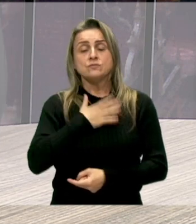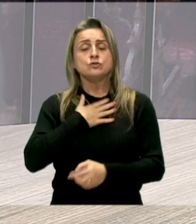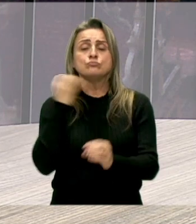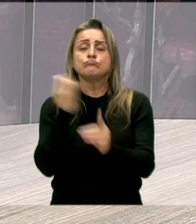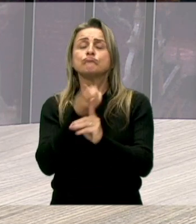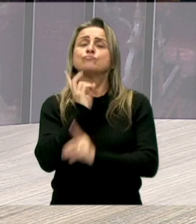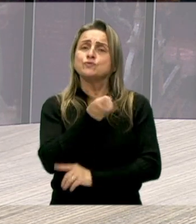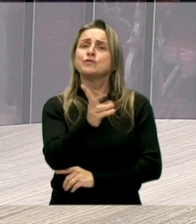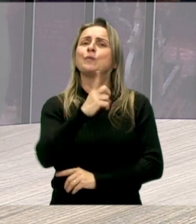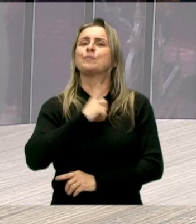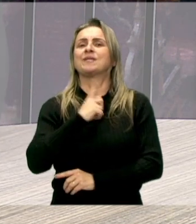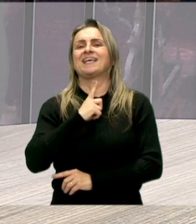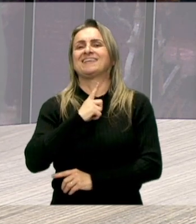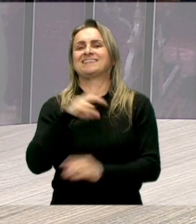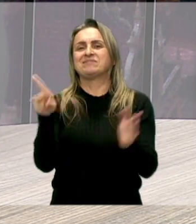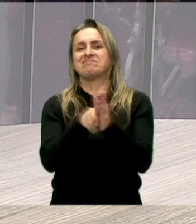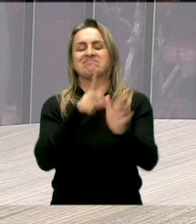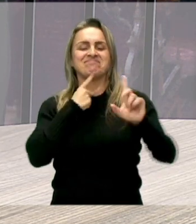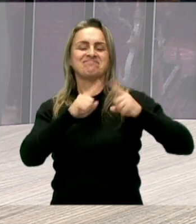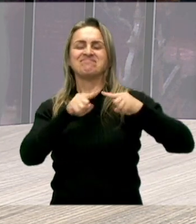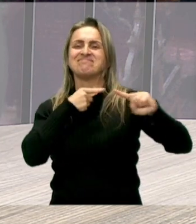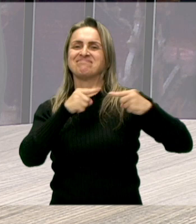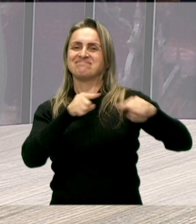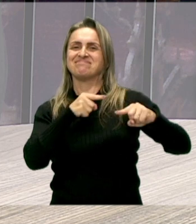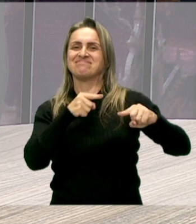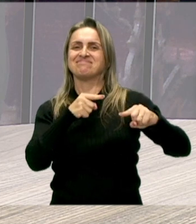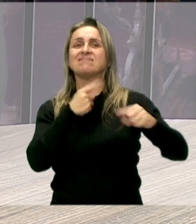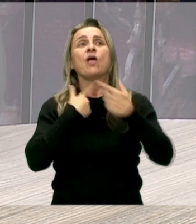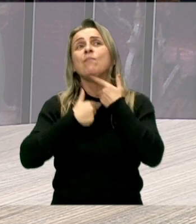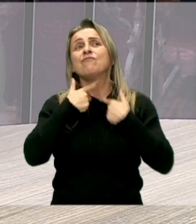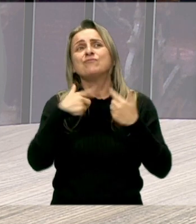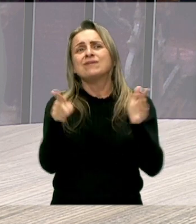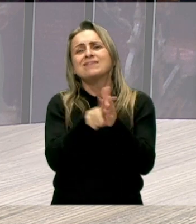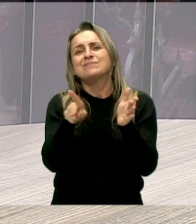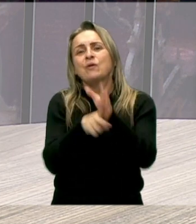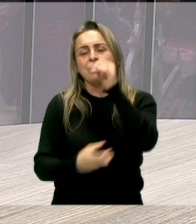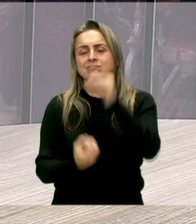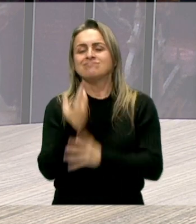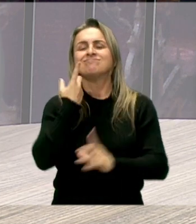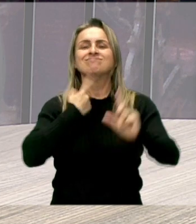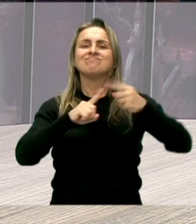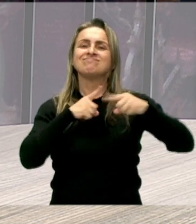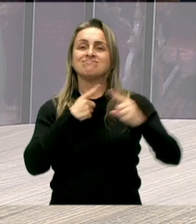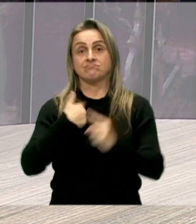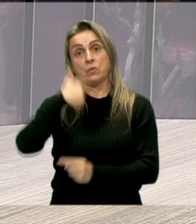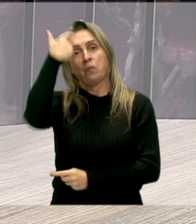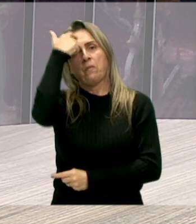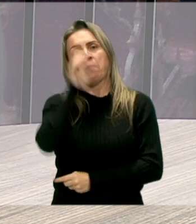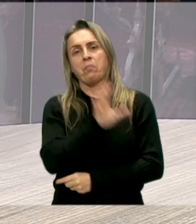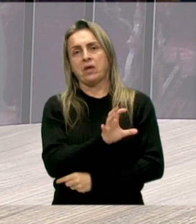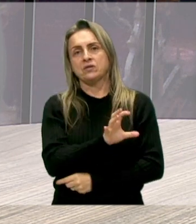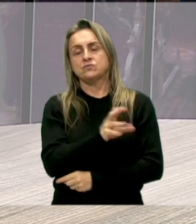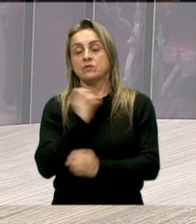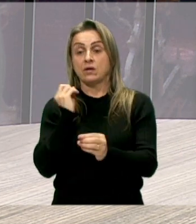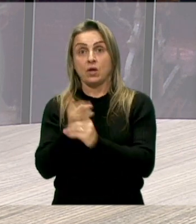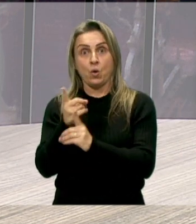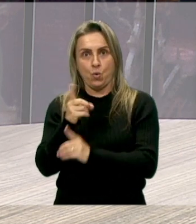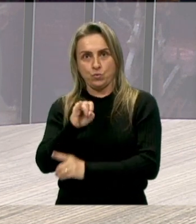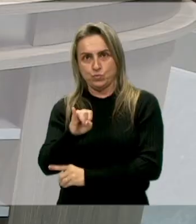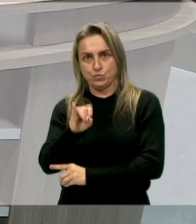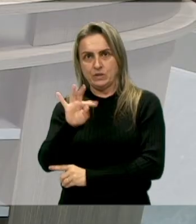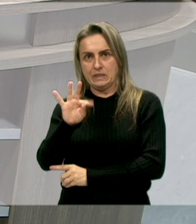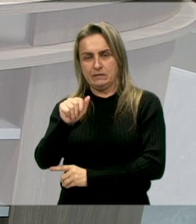encontros musicais. Penso que realmente é algo que vem daí. E esses encontros do Itajés aconteciam